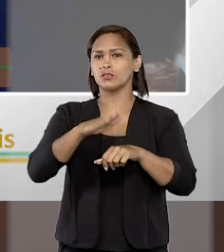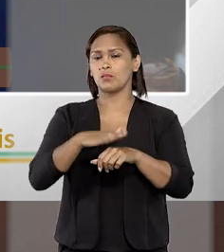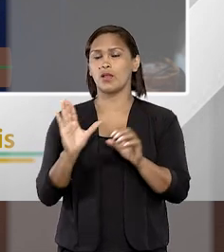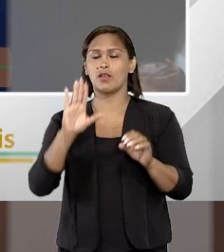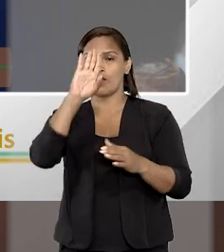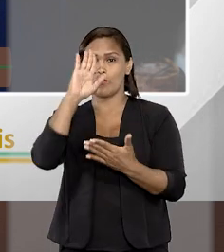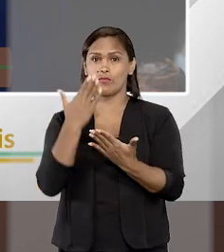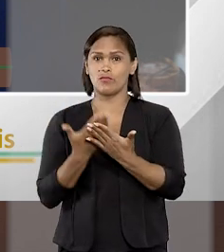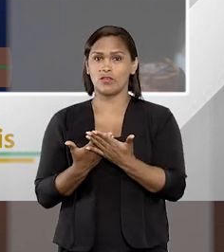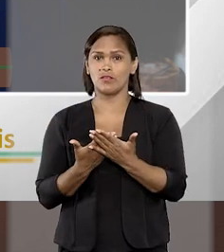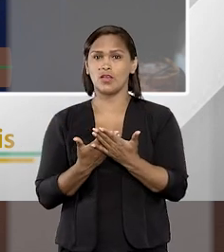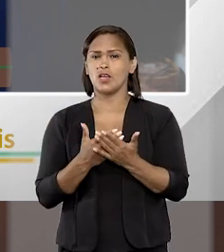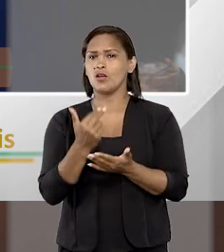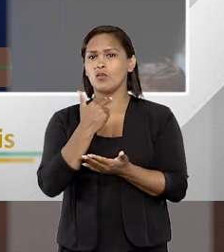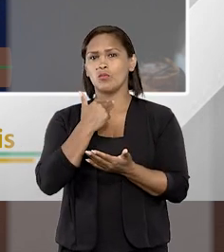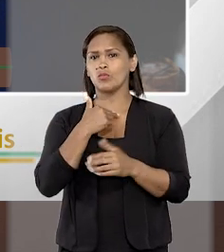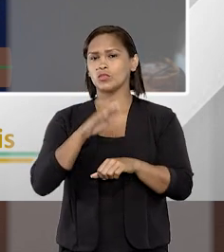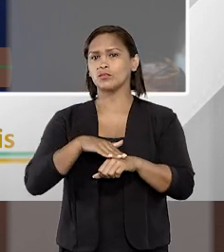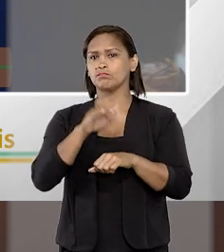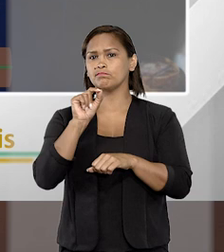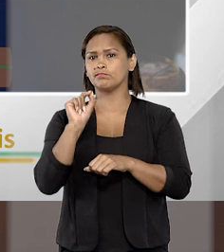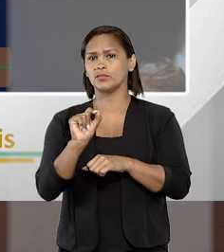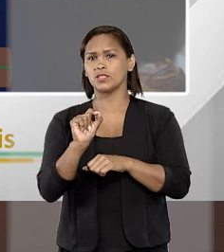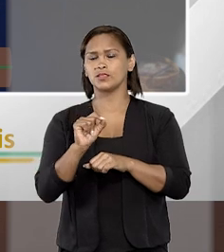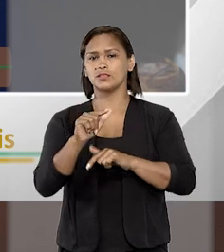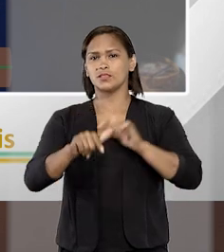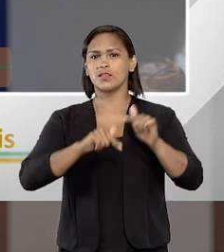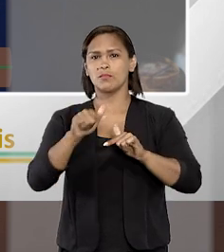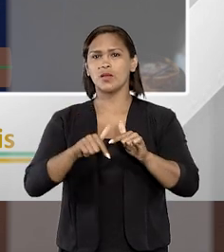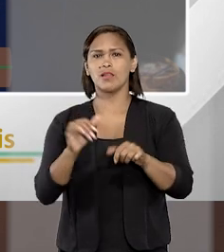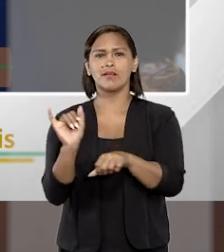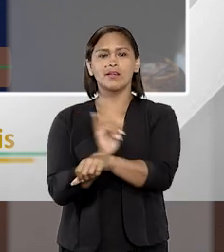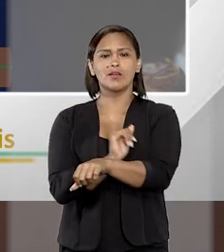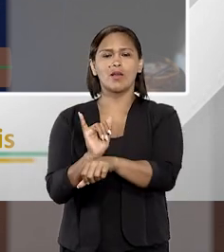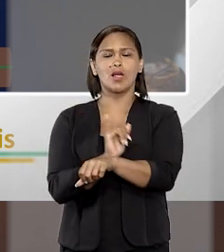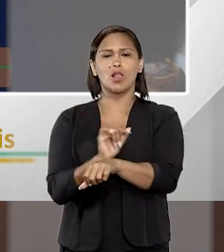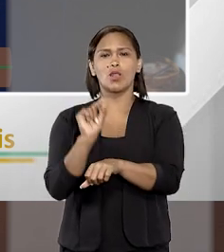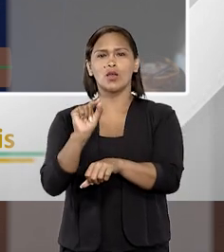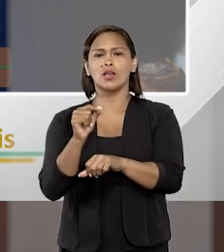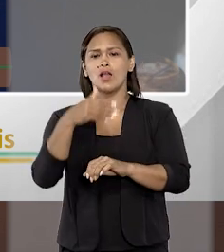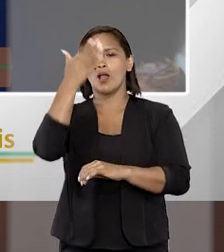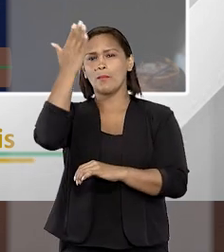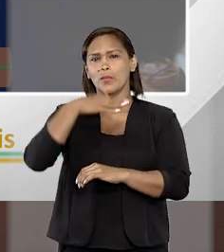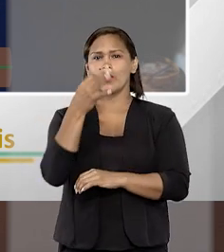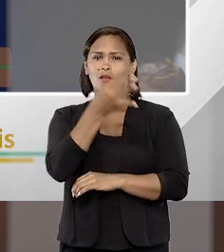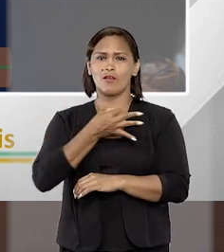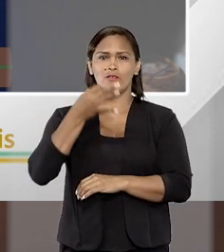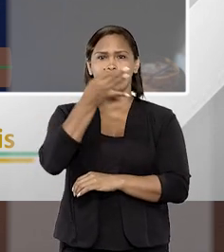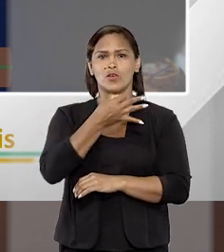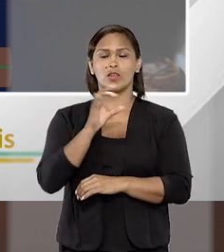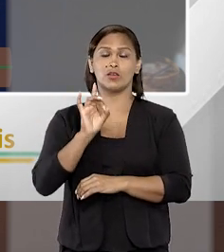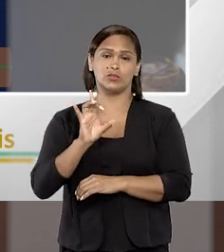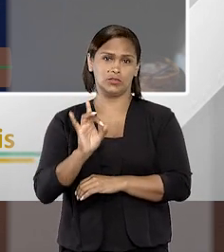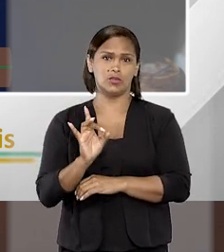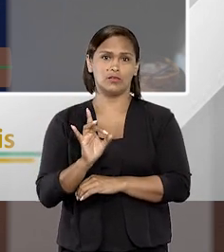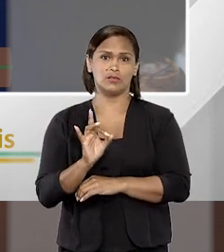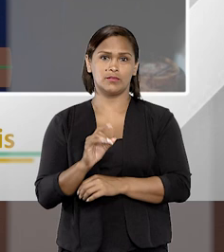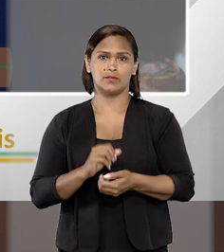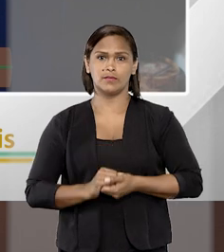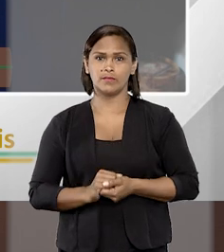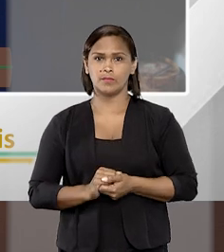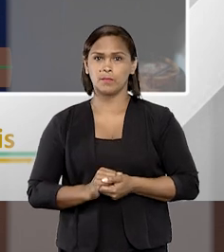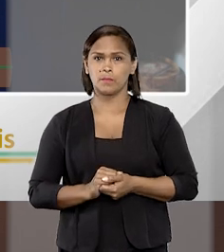confiáveis né Nós não podemos trabalhar com a lógica da prova oral apenas